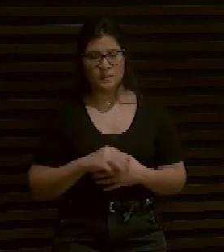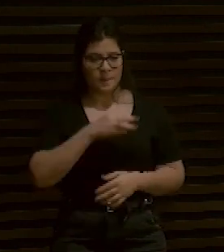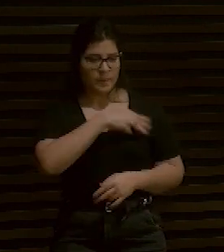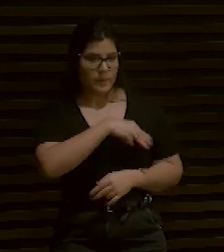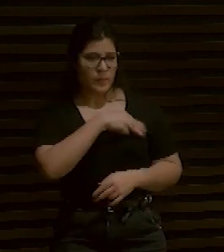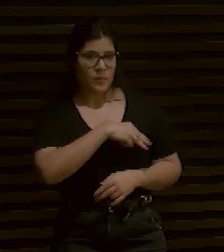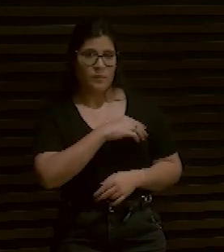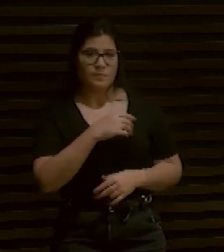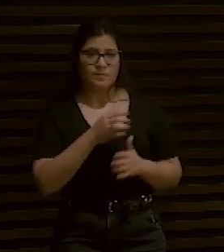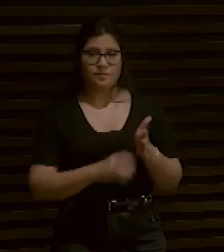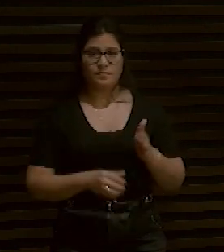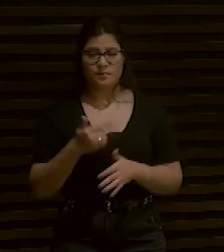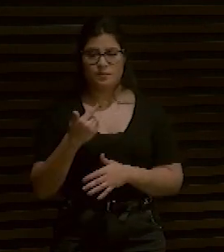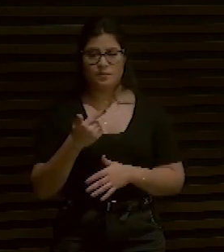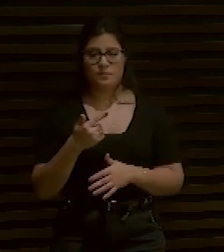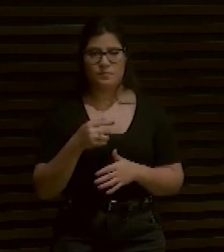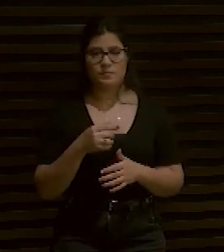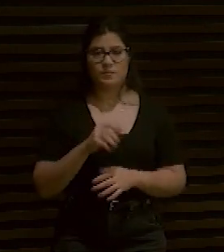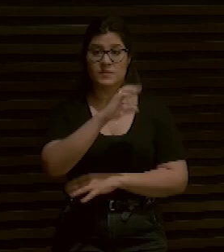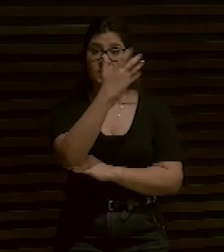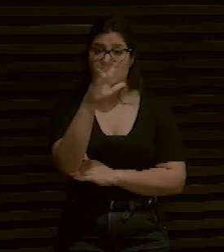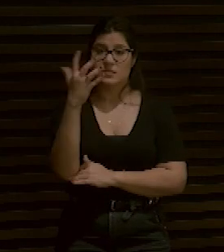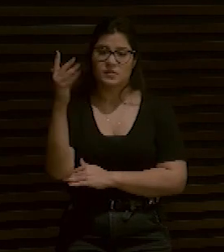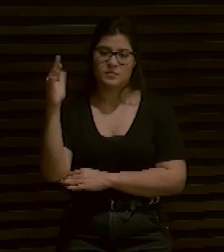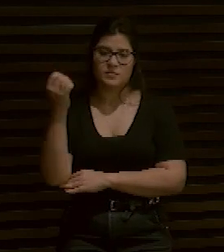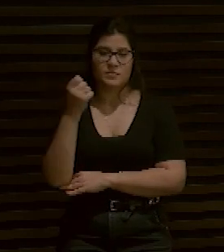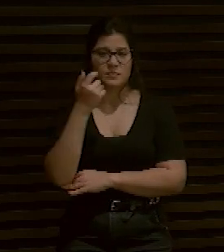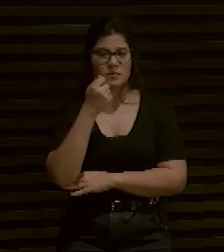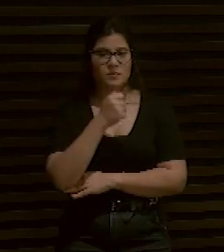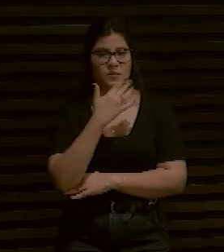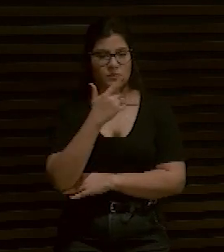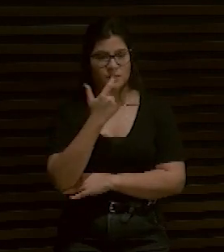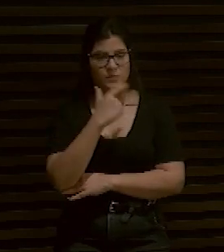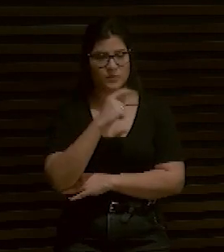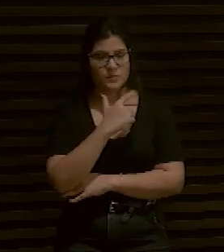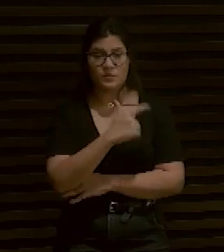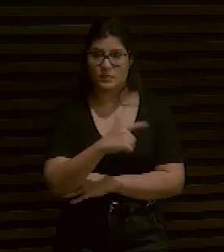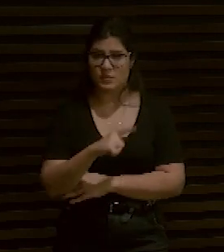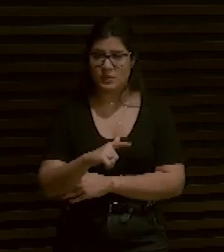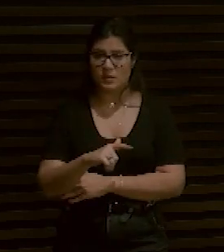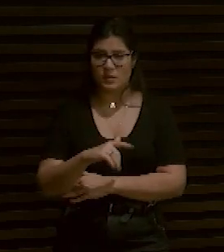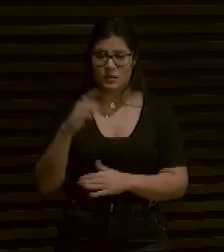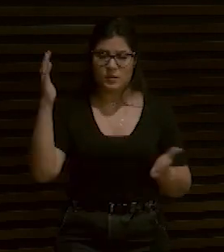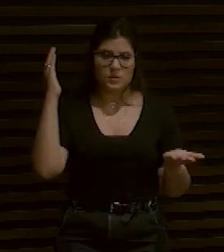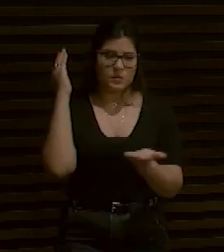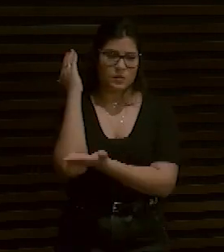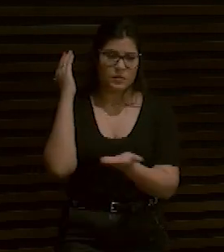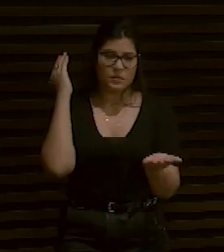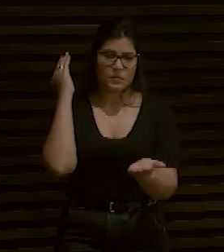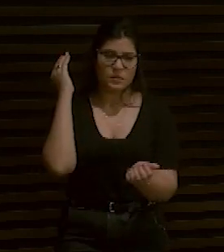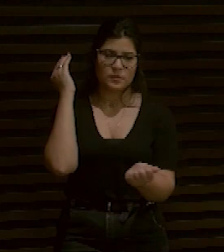que toda árvore que não produz bom fruto é cortada e lançada ao fogo. E que nós